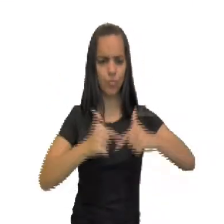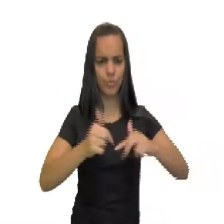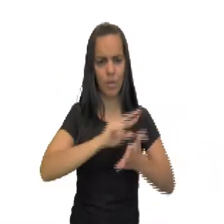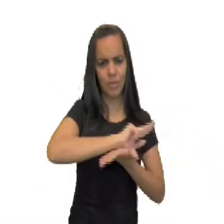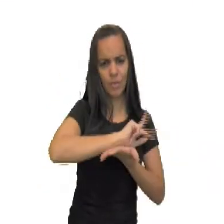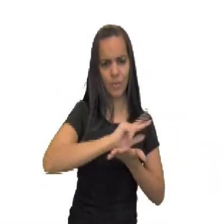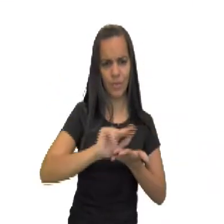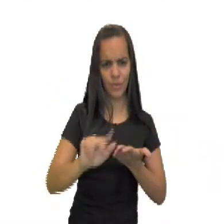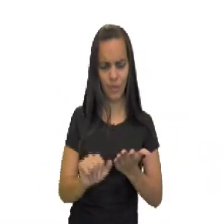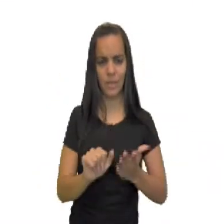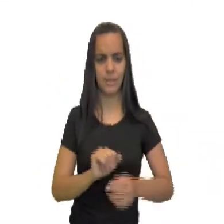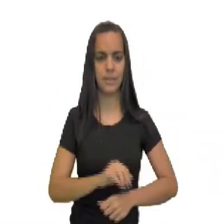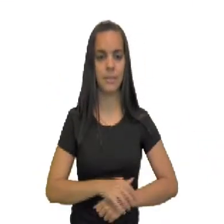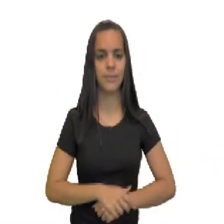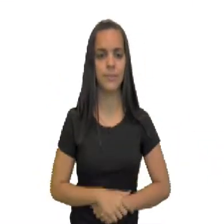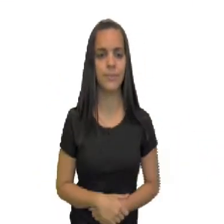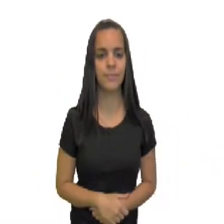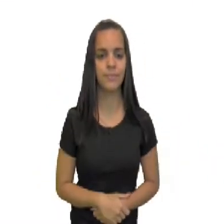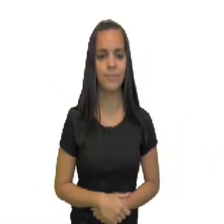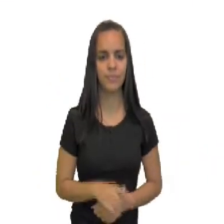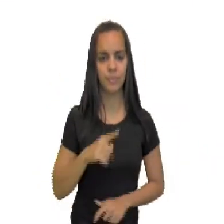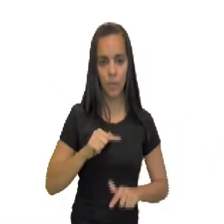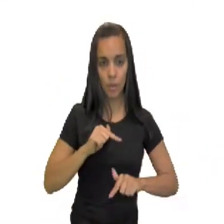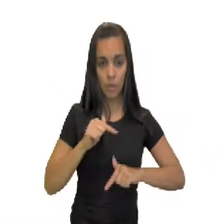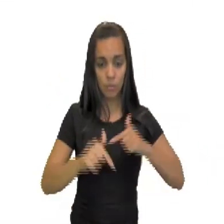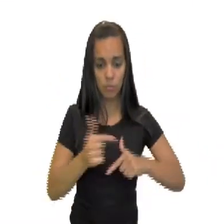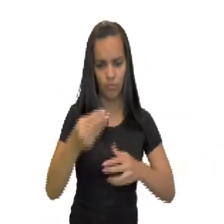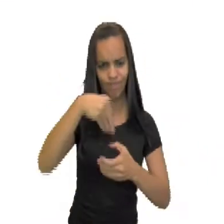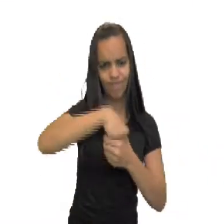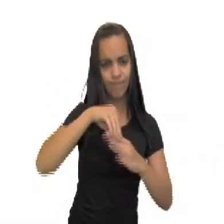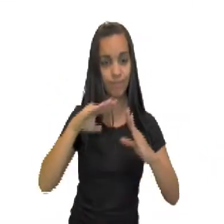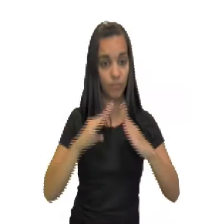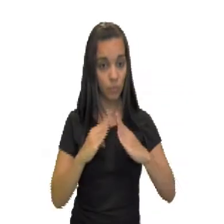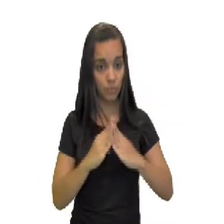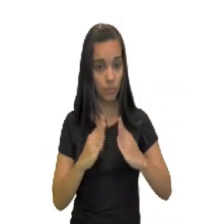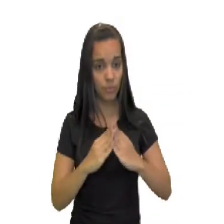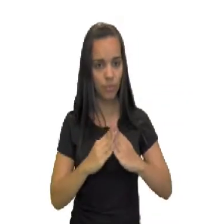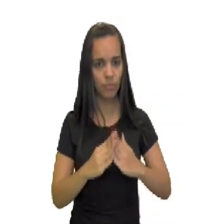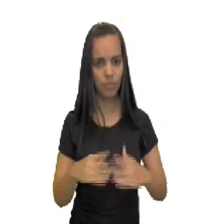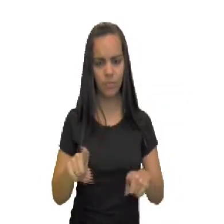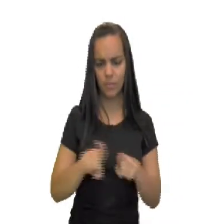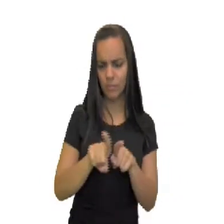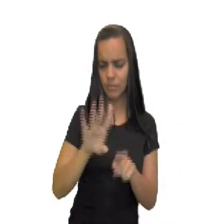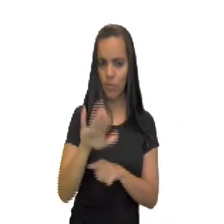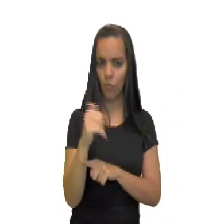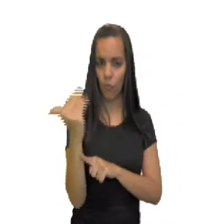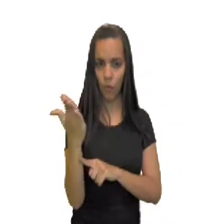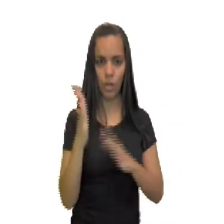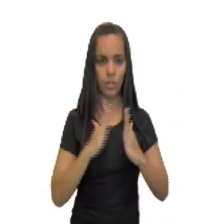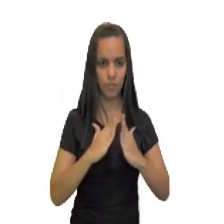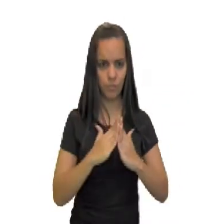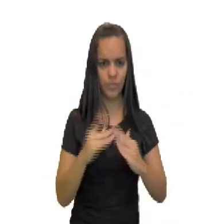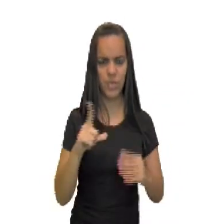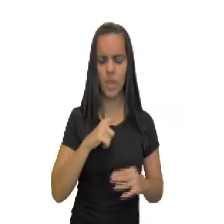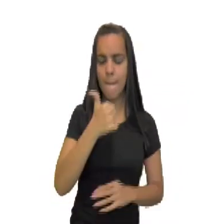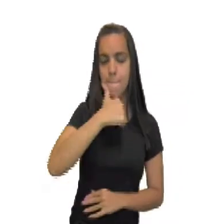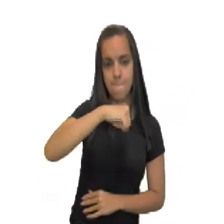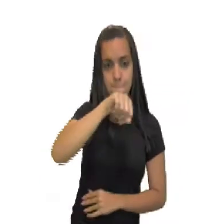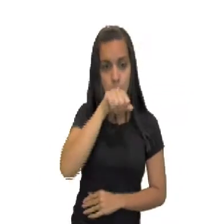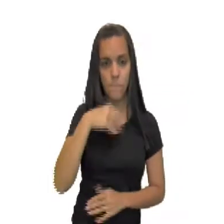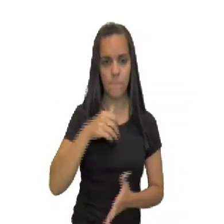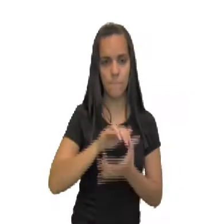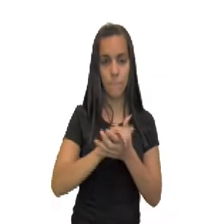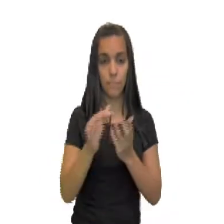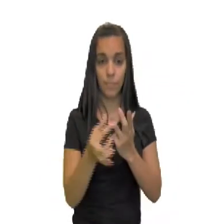outras mulheres. Trabalha dentro de casa e também fora. É mãe,